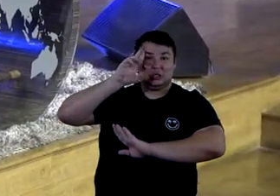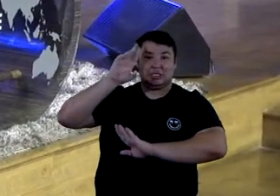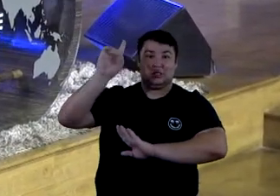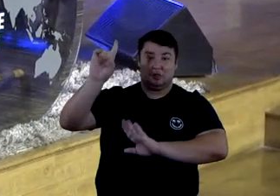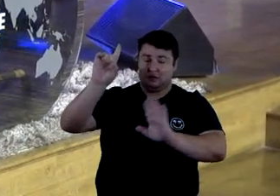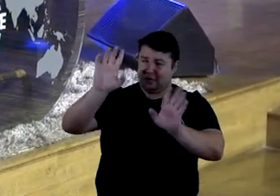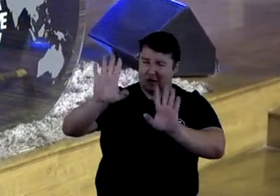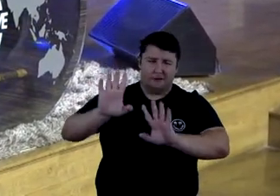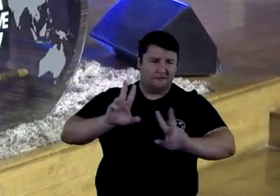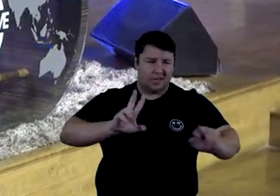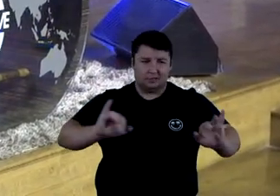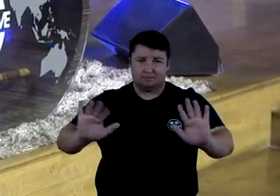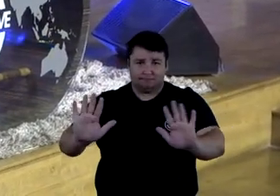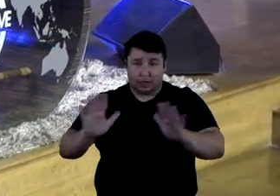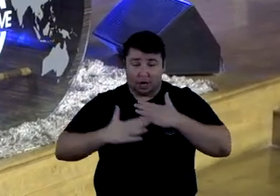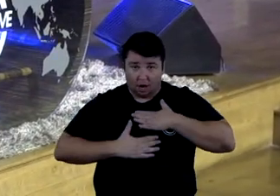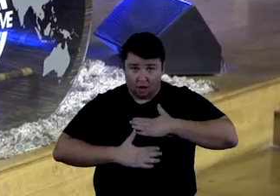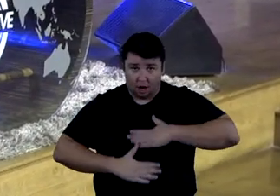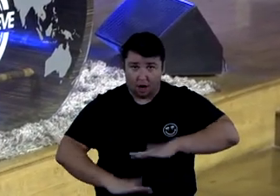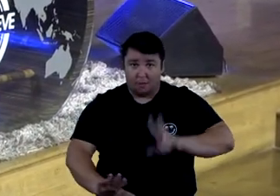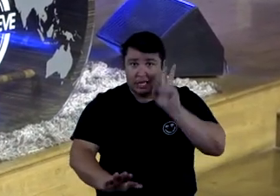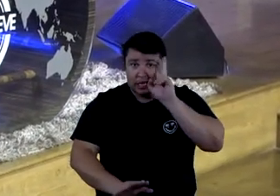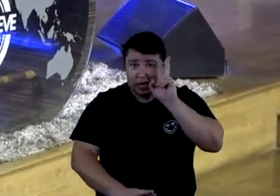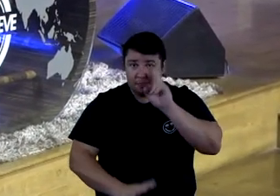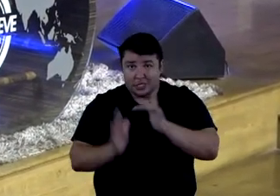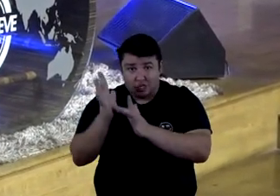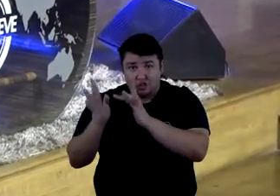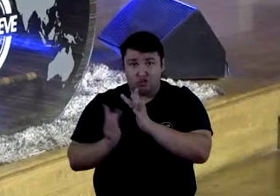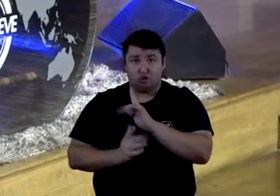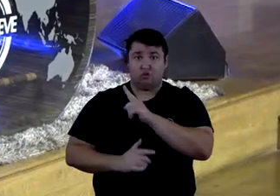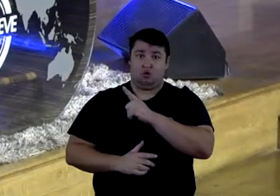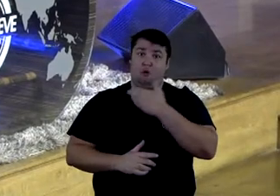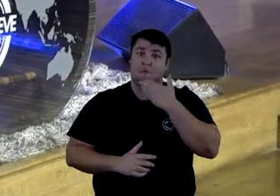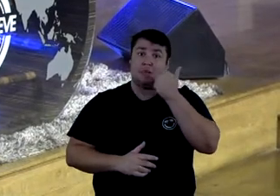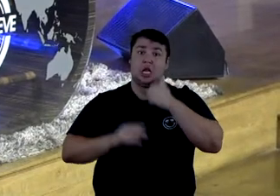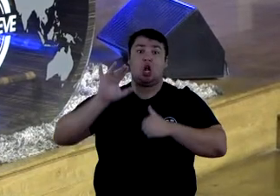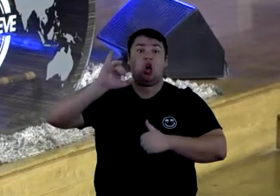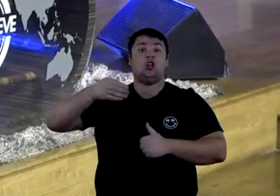Não sai ainda. Lembre que Jesus, ou